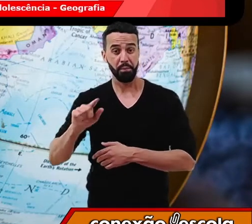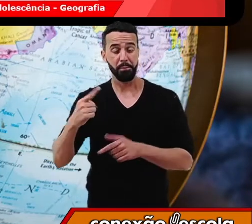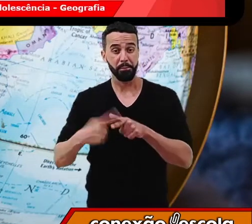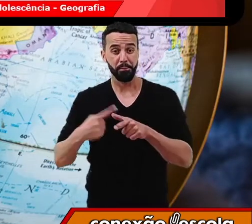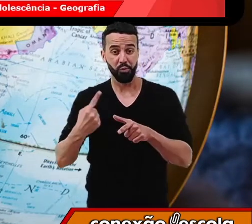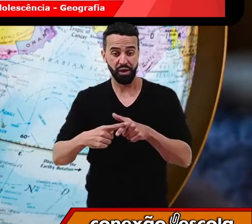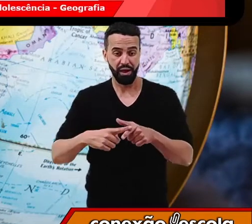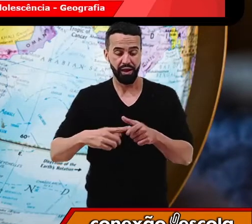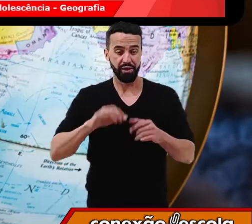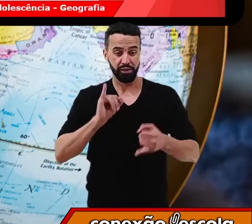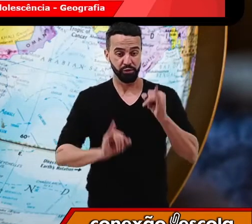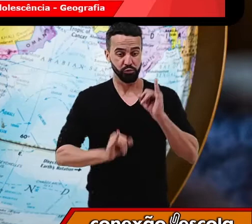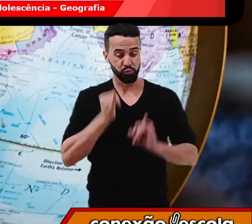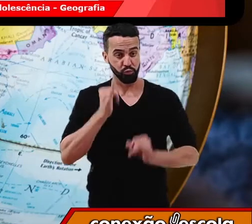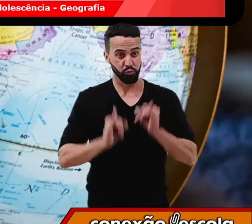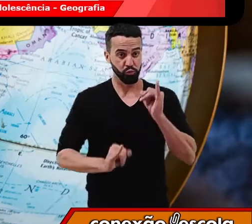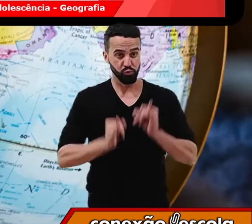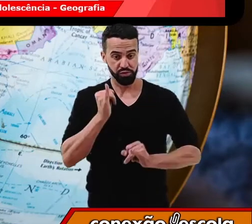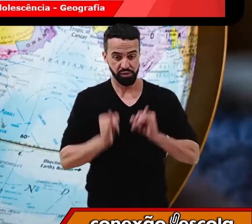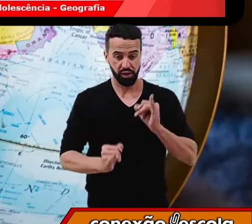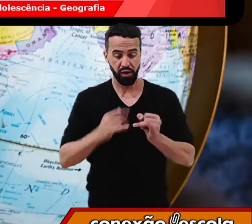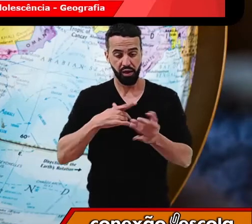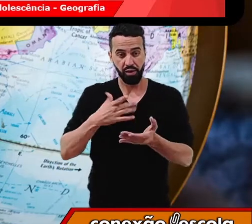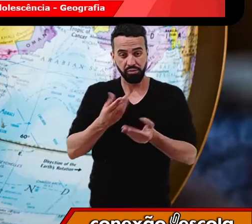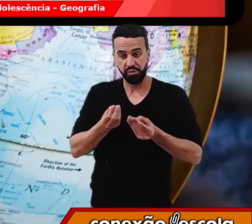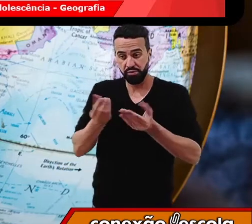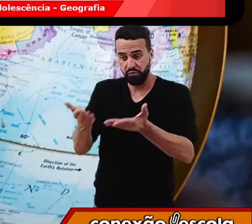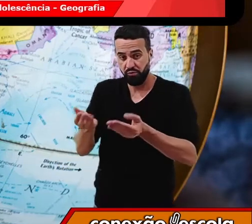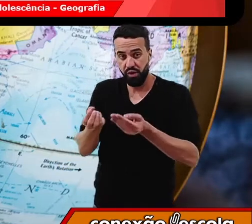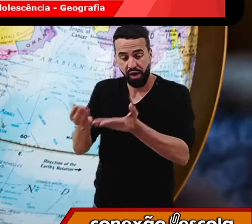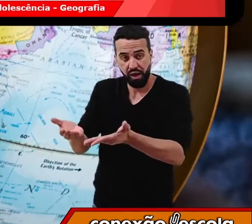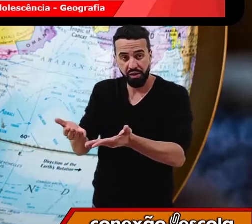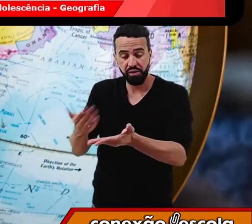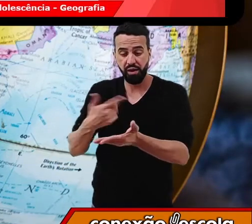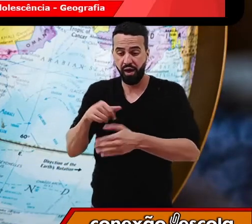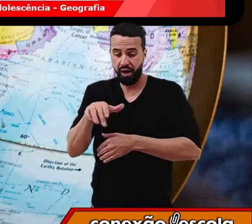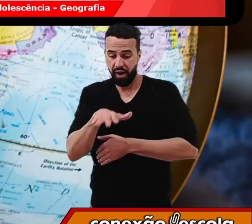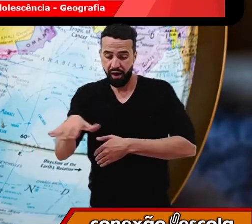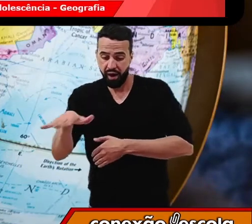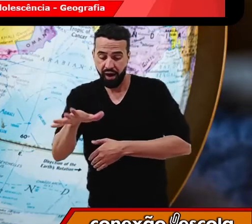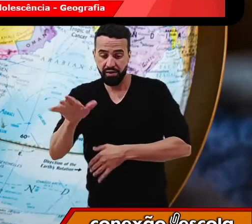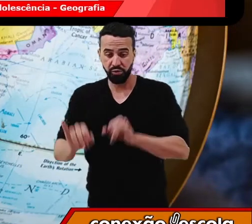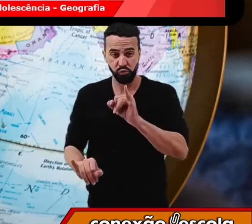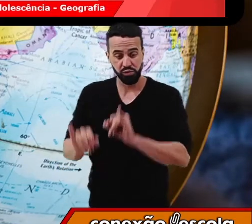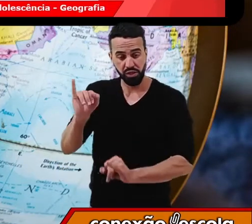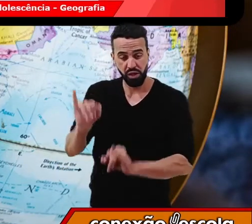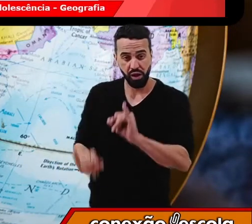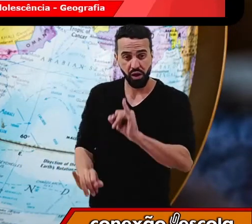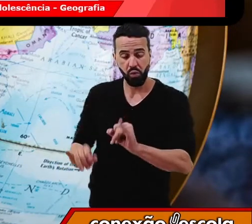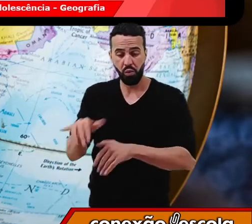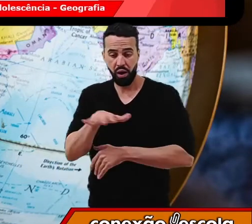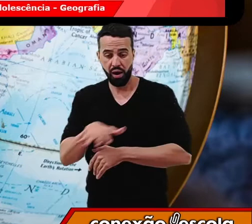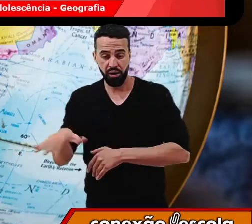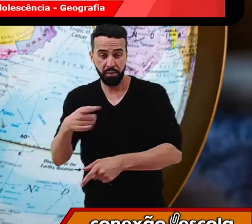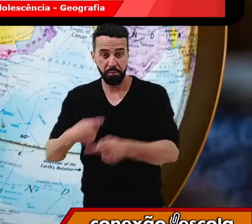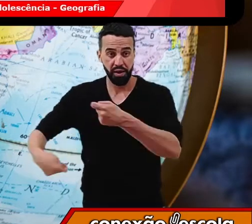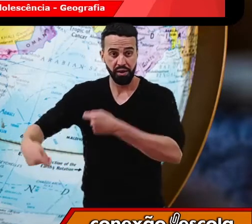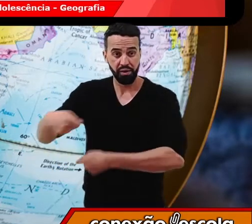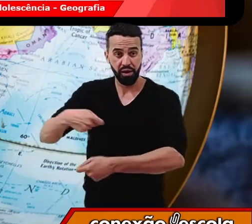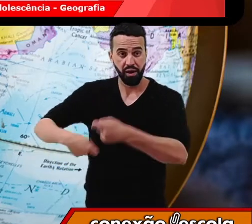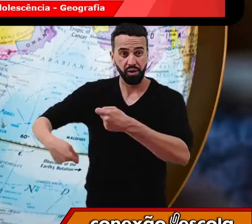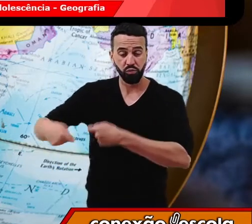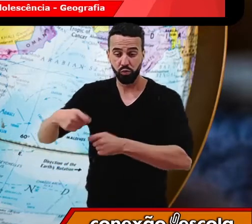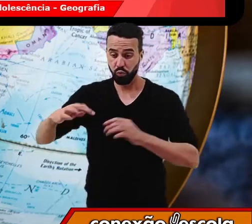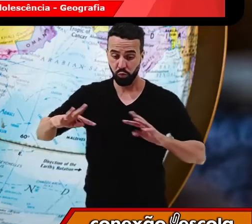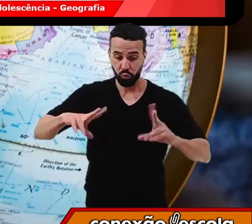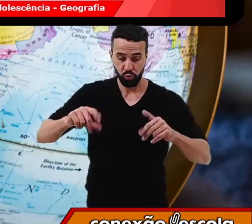transfere o seu fornecedor de matéria-prima, o seu parque industrial e seu mercado consumidor para todo